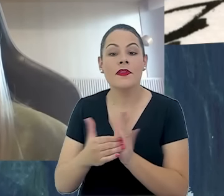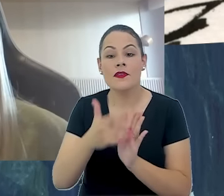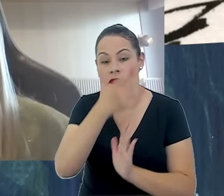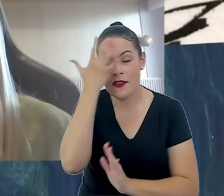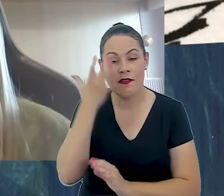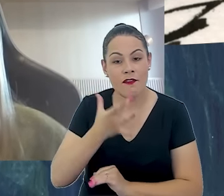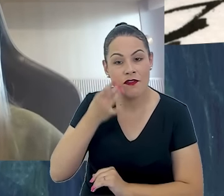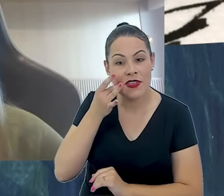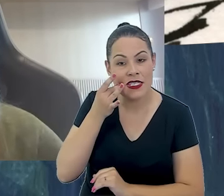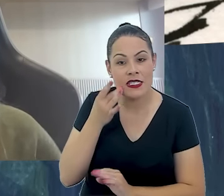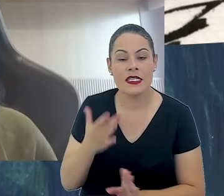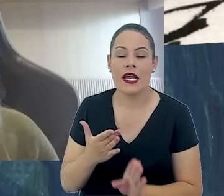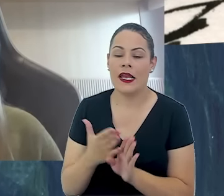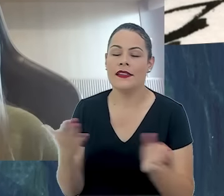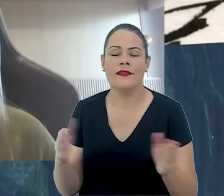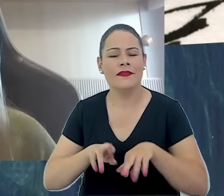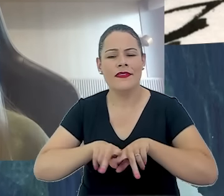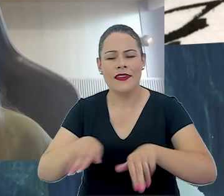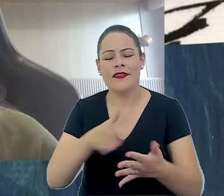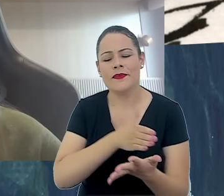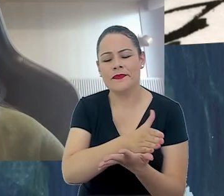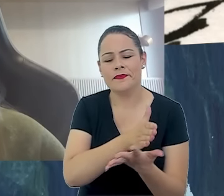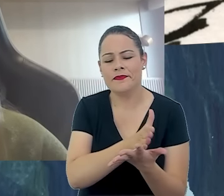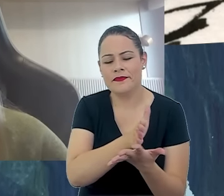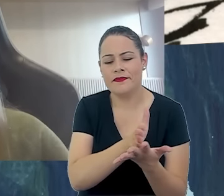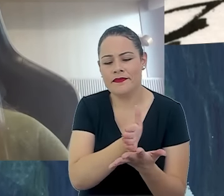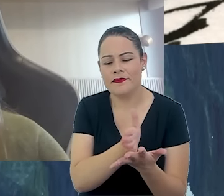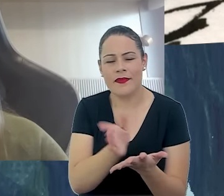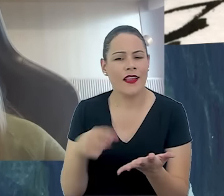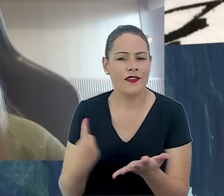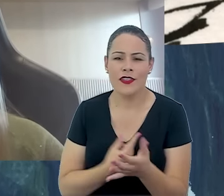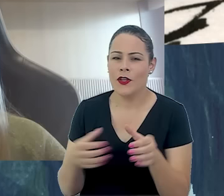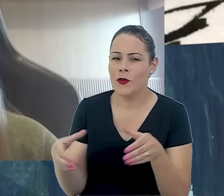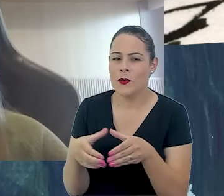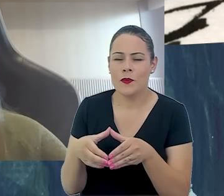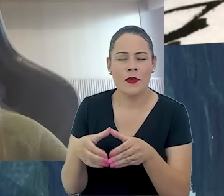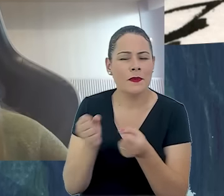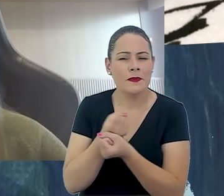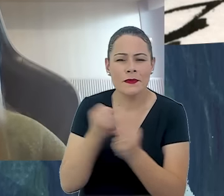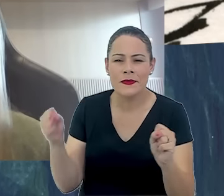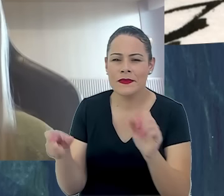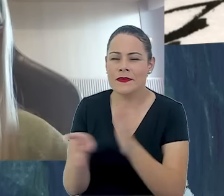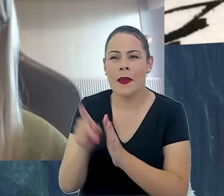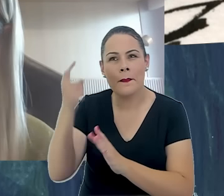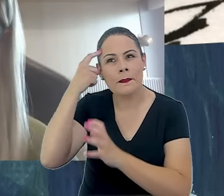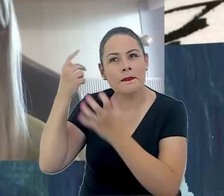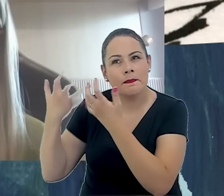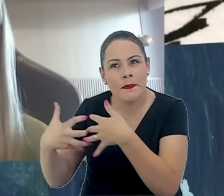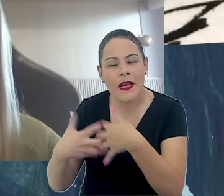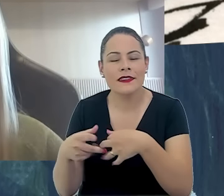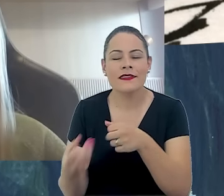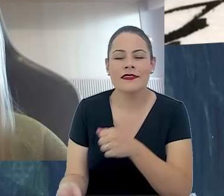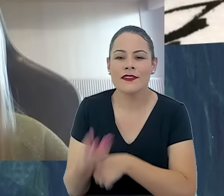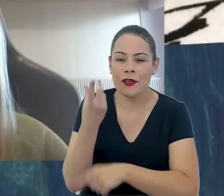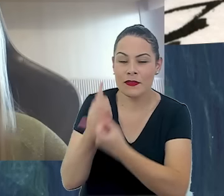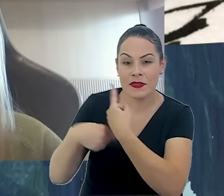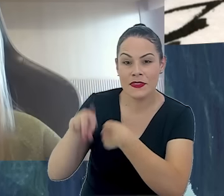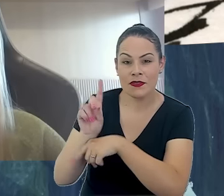Então, são muitas frentes. A gente tem uma equipe enorme de inovação, de pensar